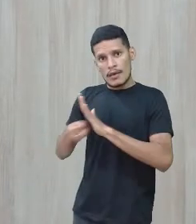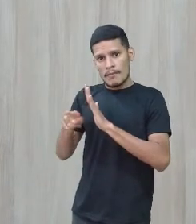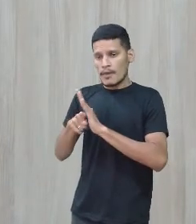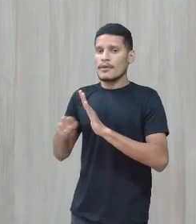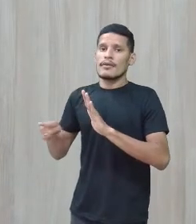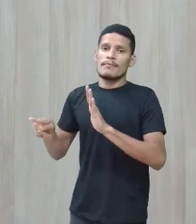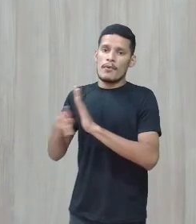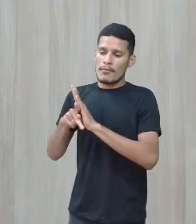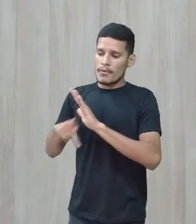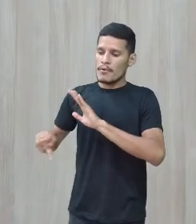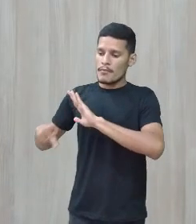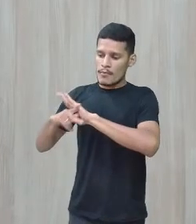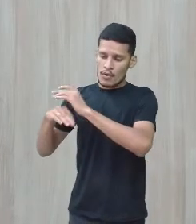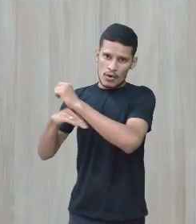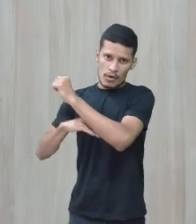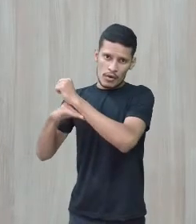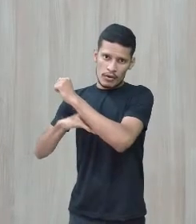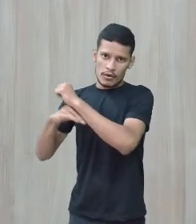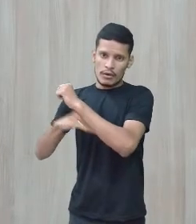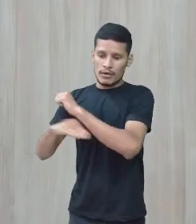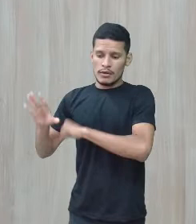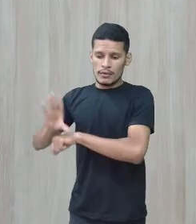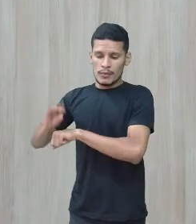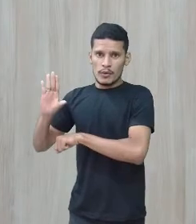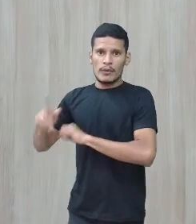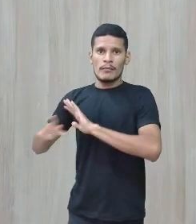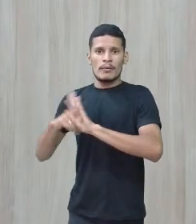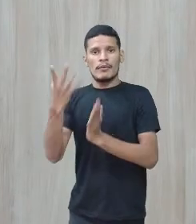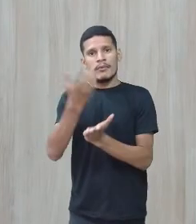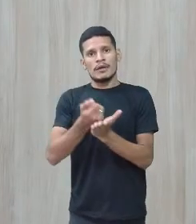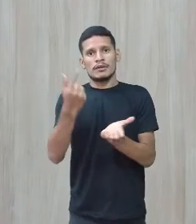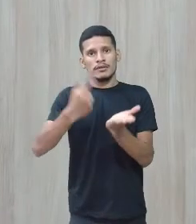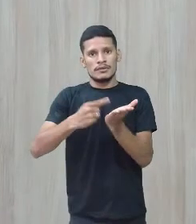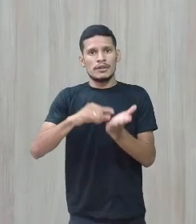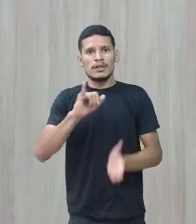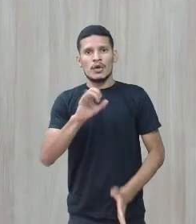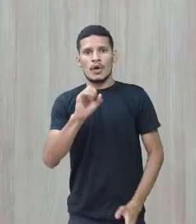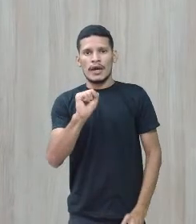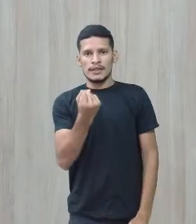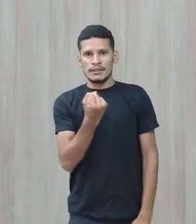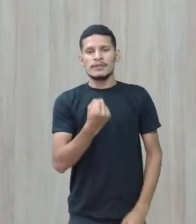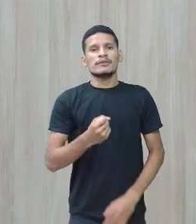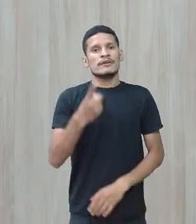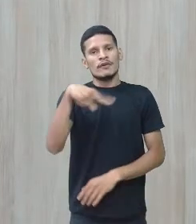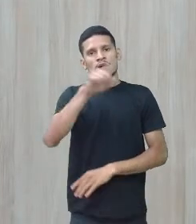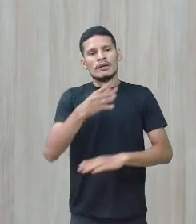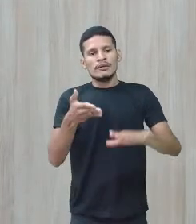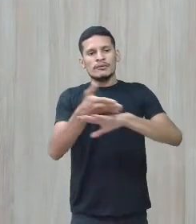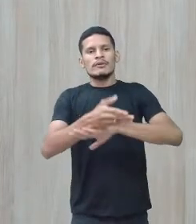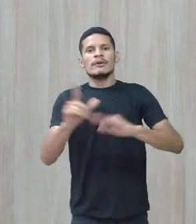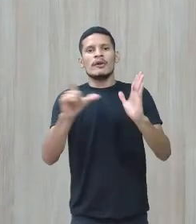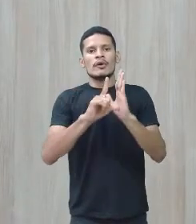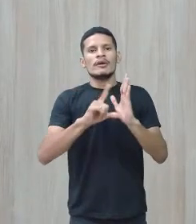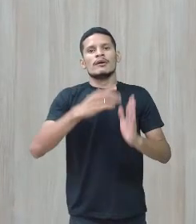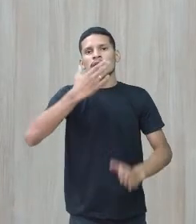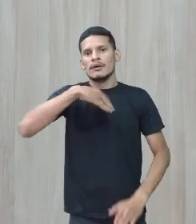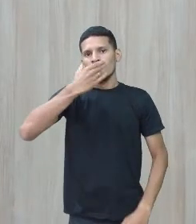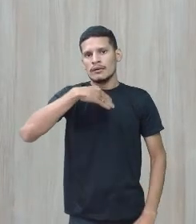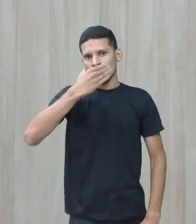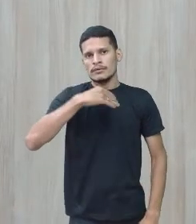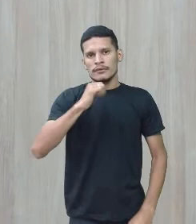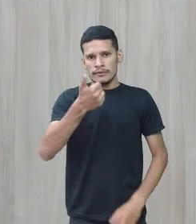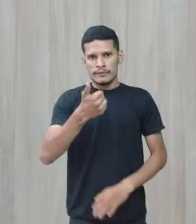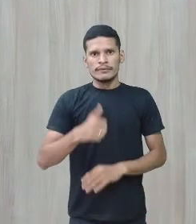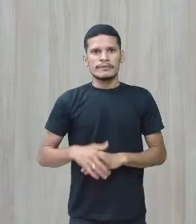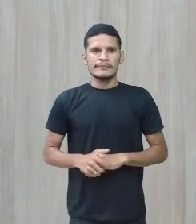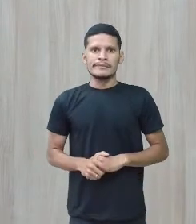o código, o QR Code do iOS, né? Para ir lá para a loja do